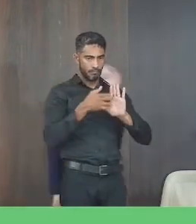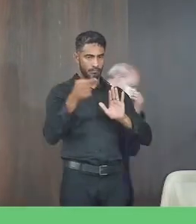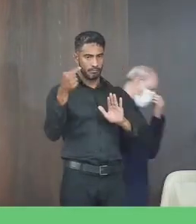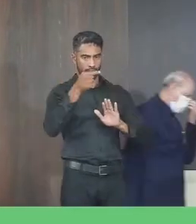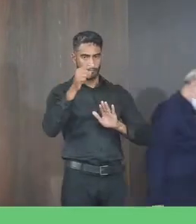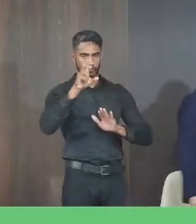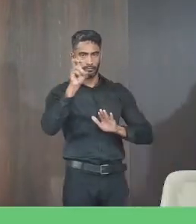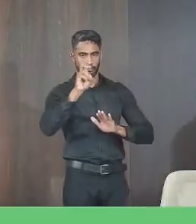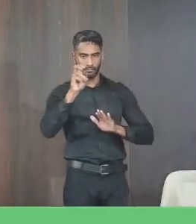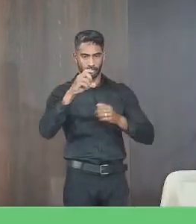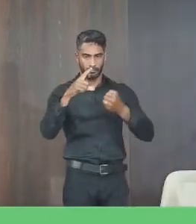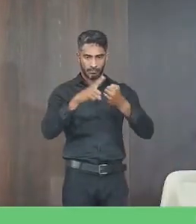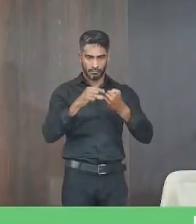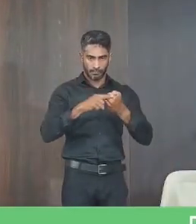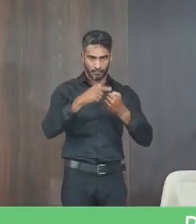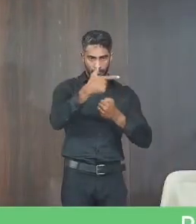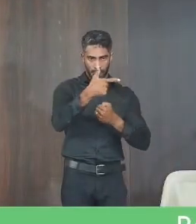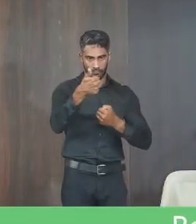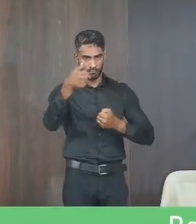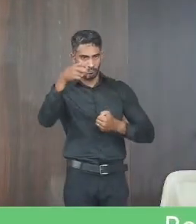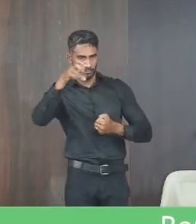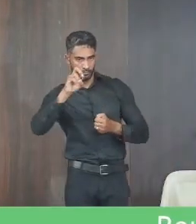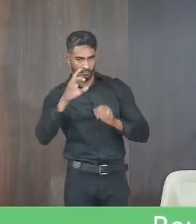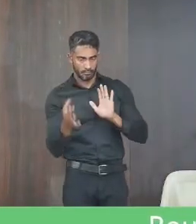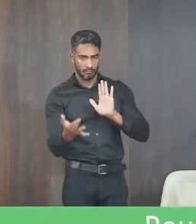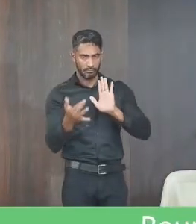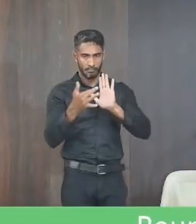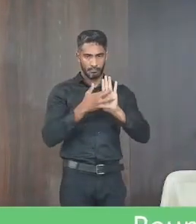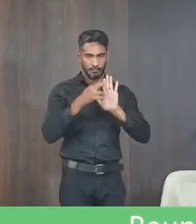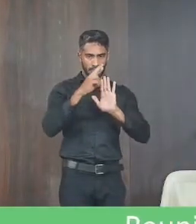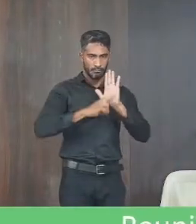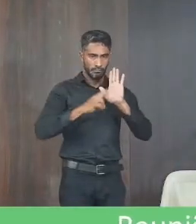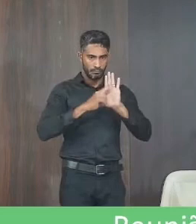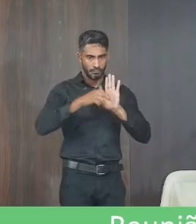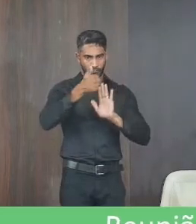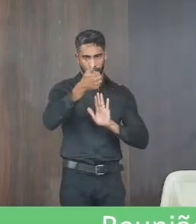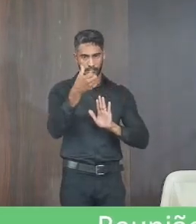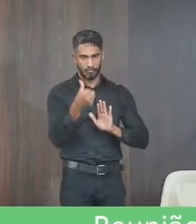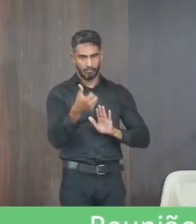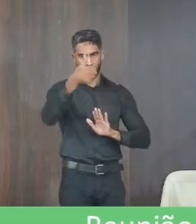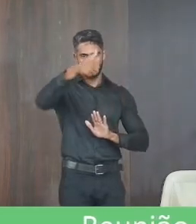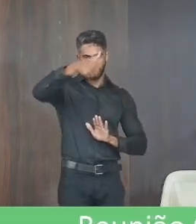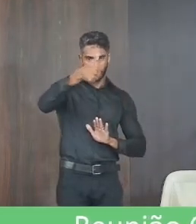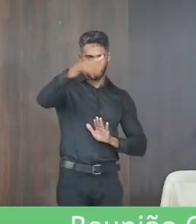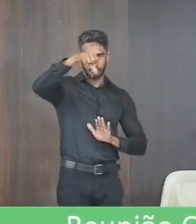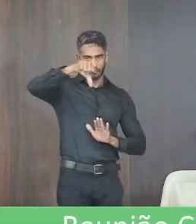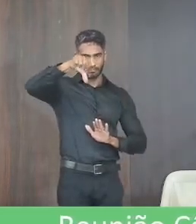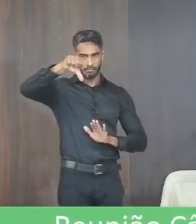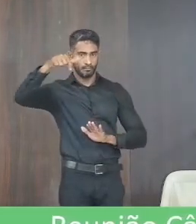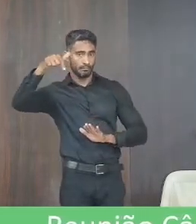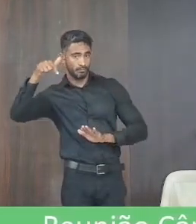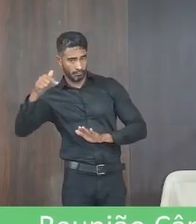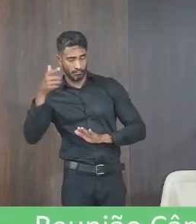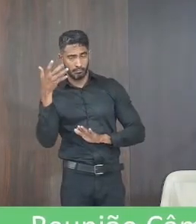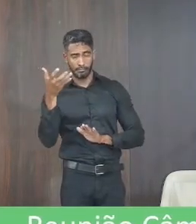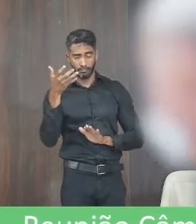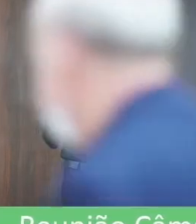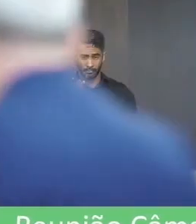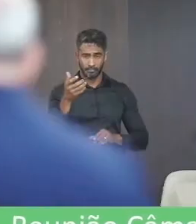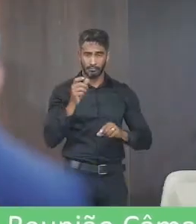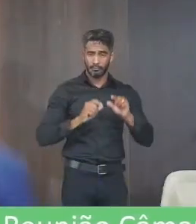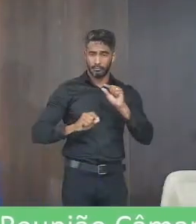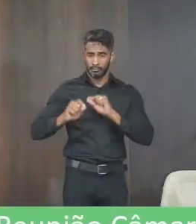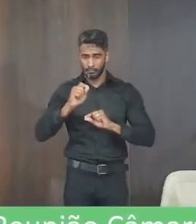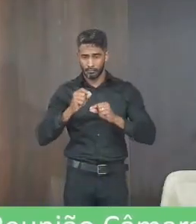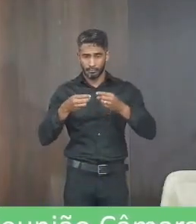parágrafo 5º do artigo 215 do regimento interno resolução 016 de 1997 e suas alterações requer a vossa excelência